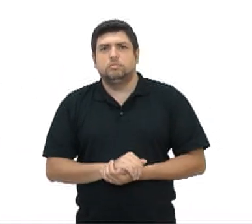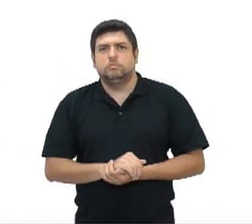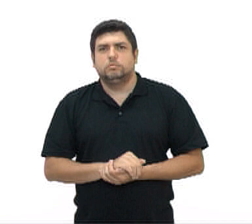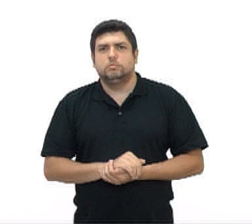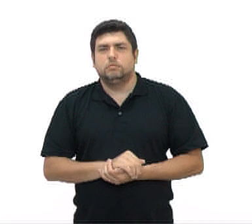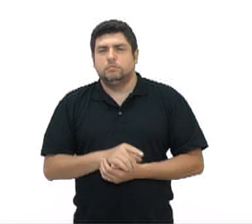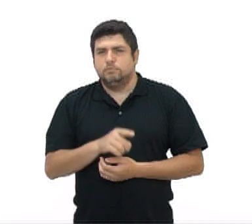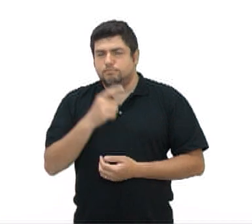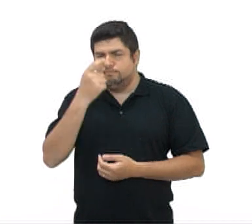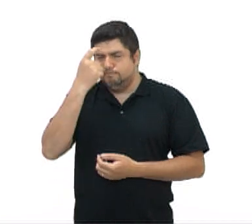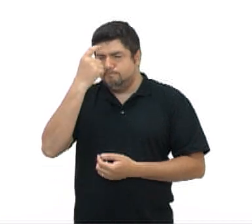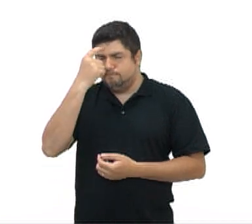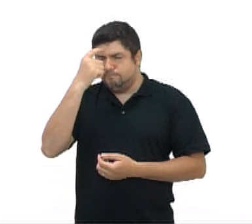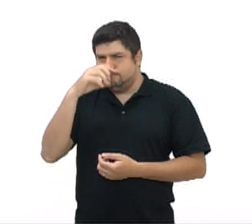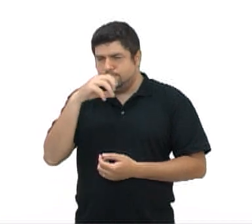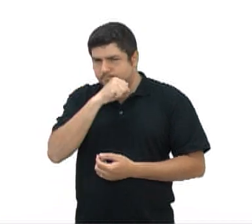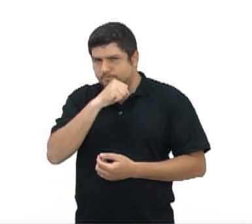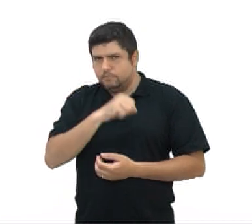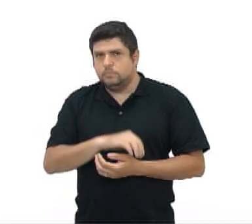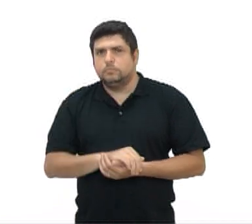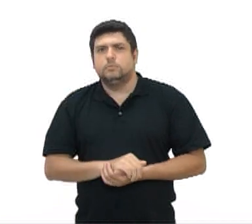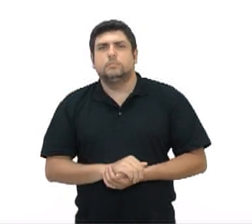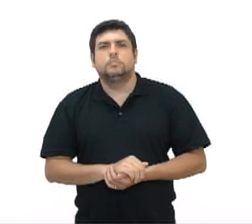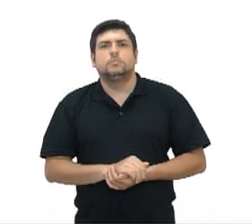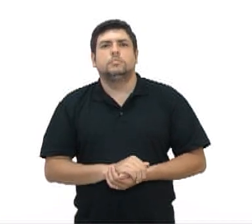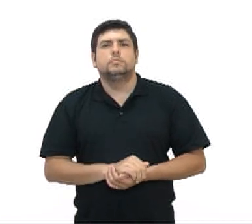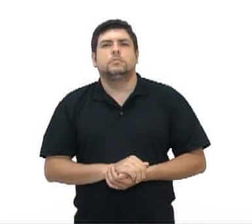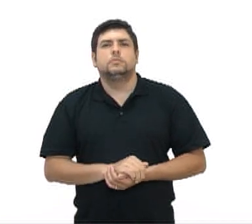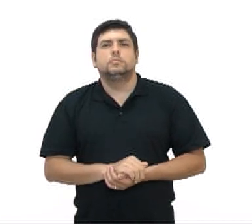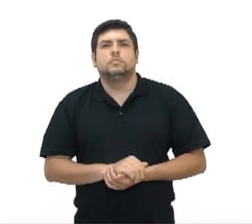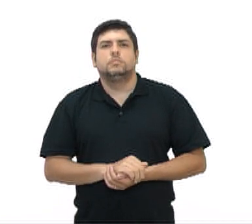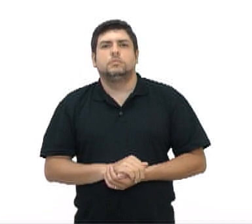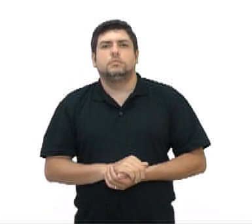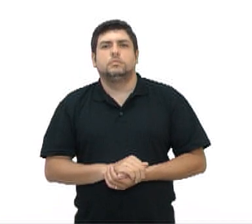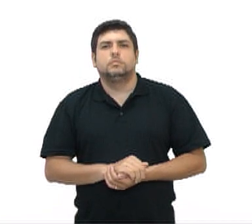Reflitam aí, hein? Rapidinho. Vamos pensar juntos.